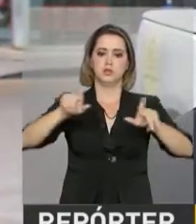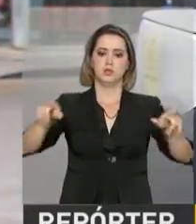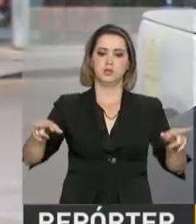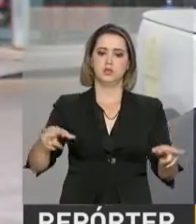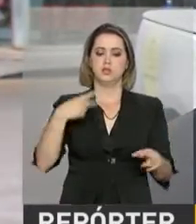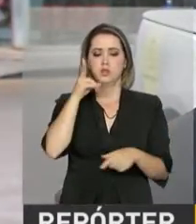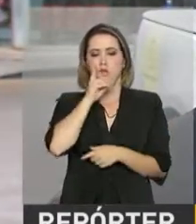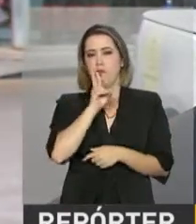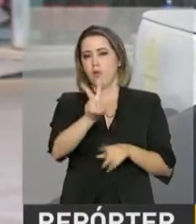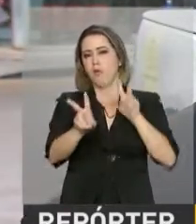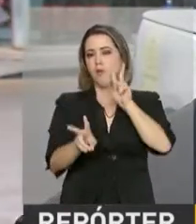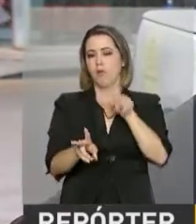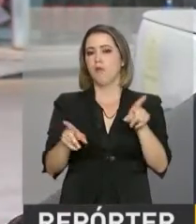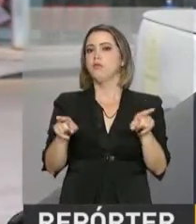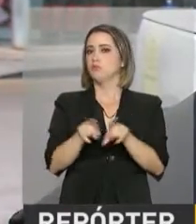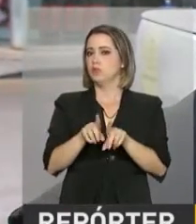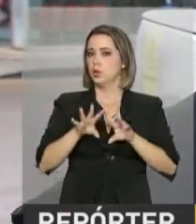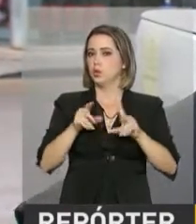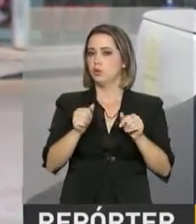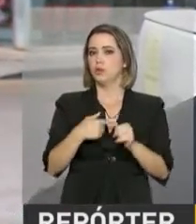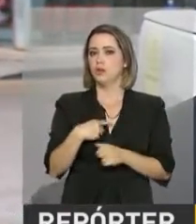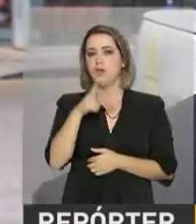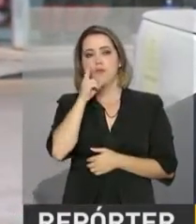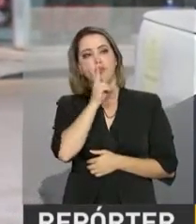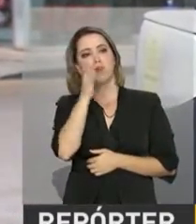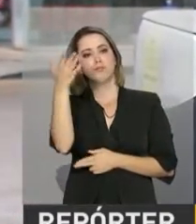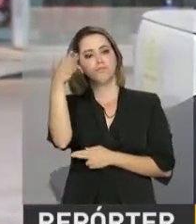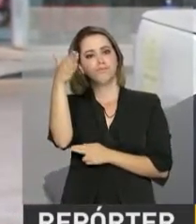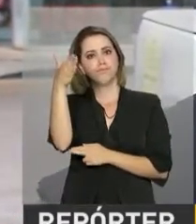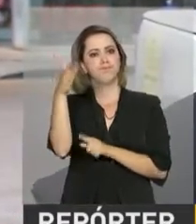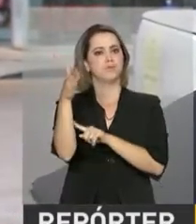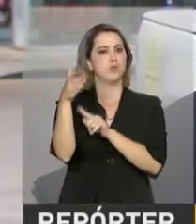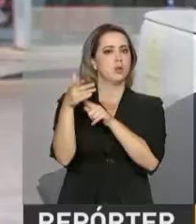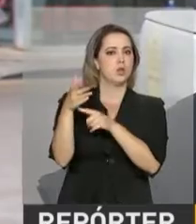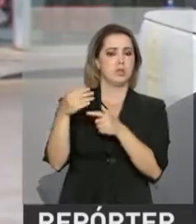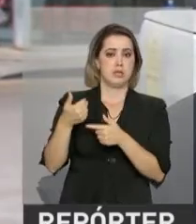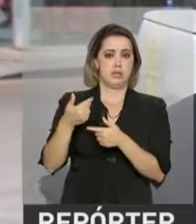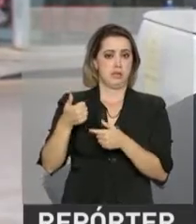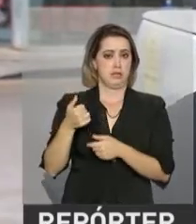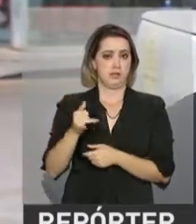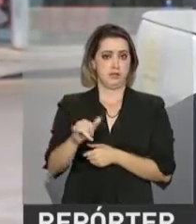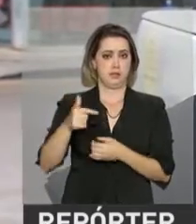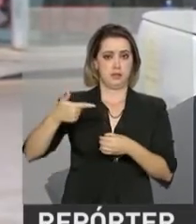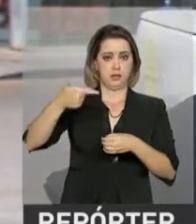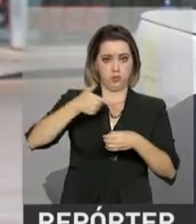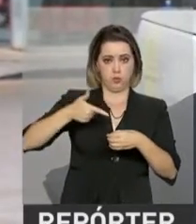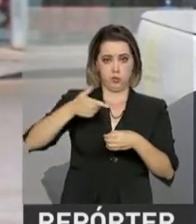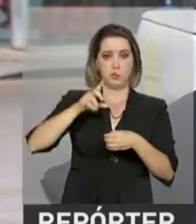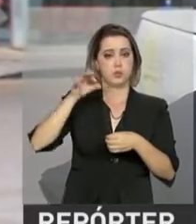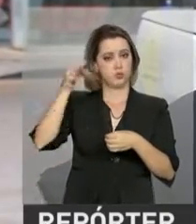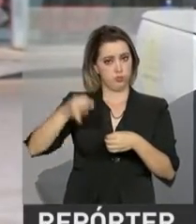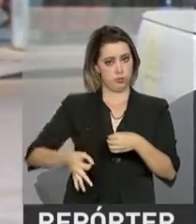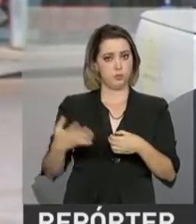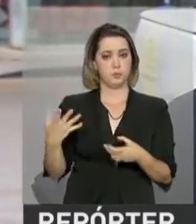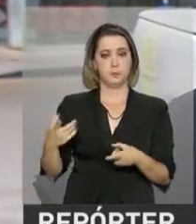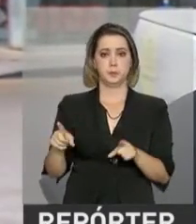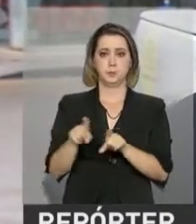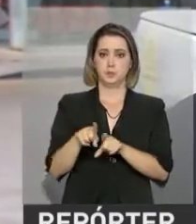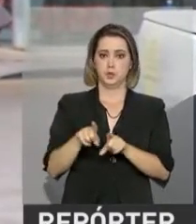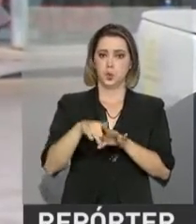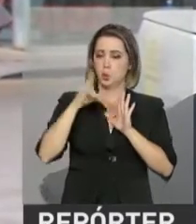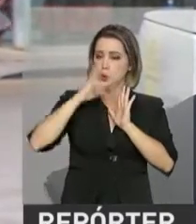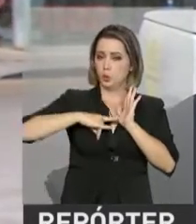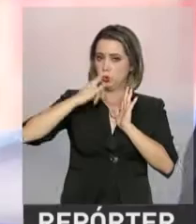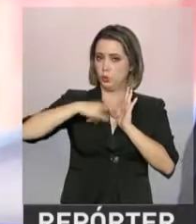visuais ou seja a indicação do poço a qualidade do combustível também o volume do que sai da bomba questões documentais